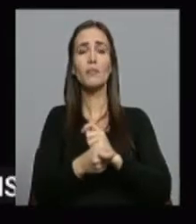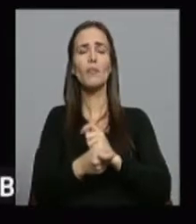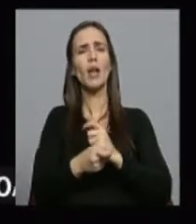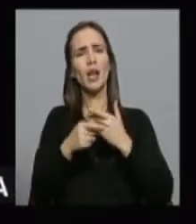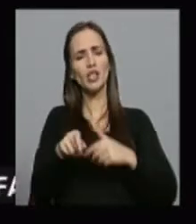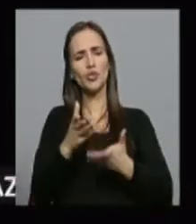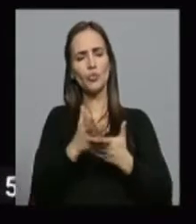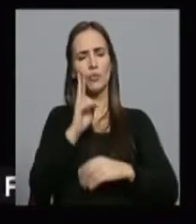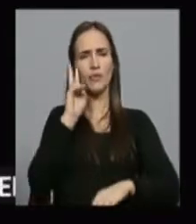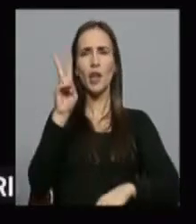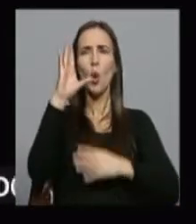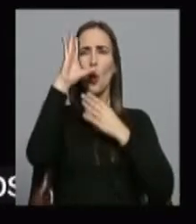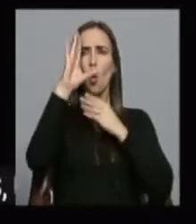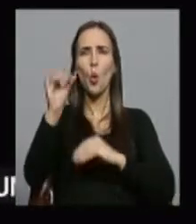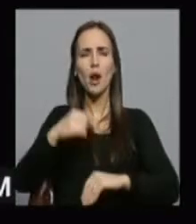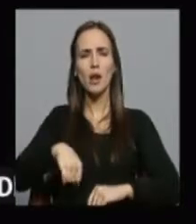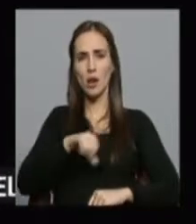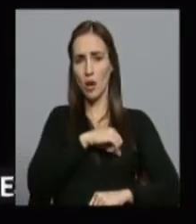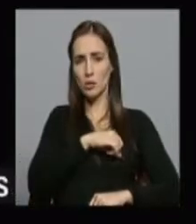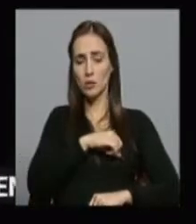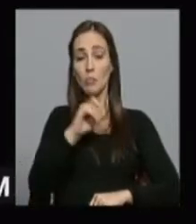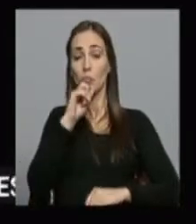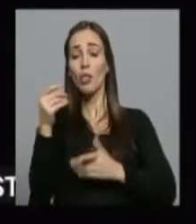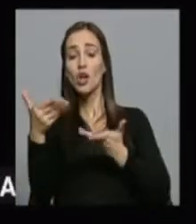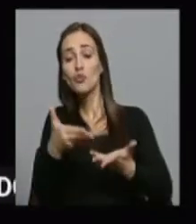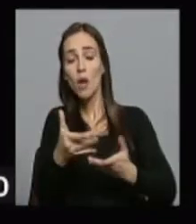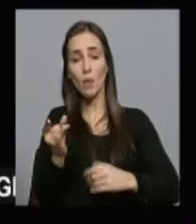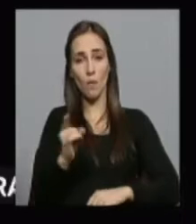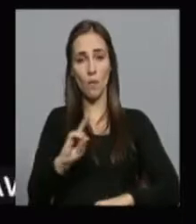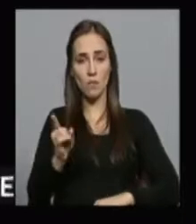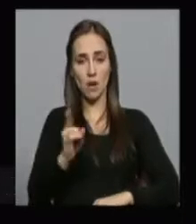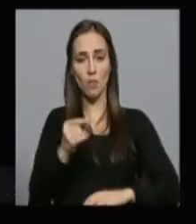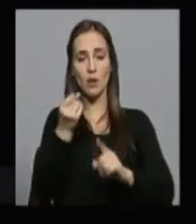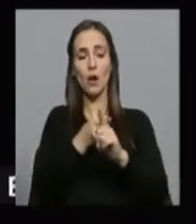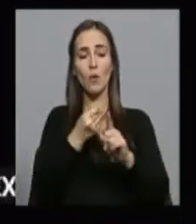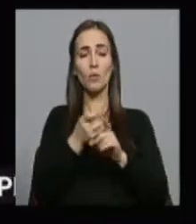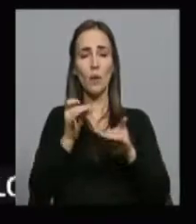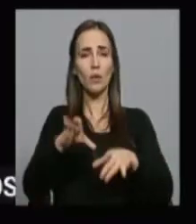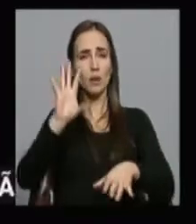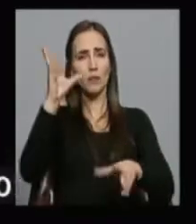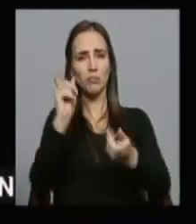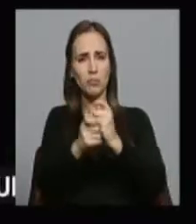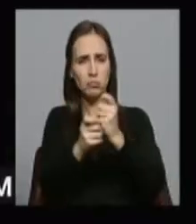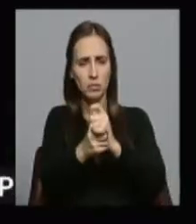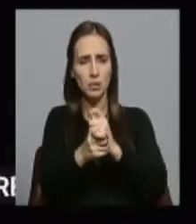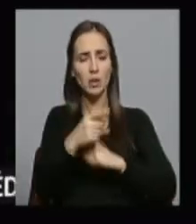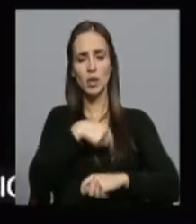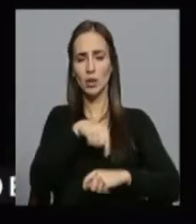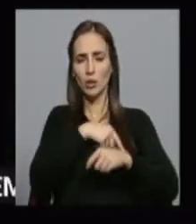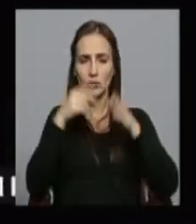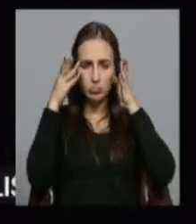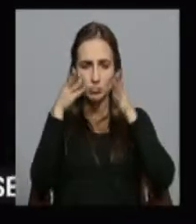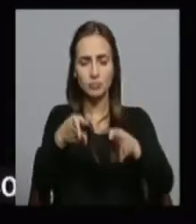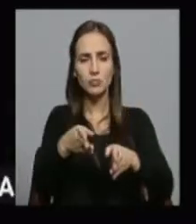para a Lua e ver o que é que a Lua pode também ajudar ou não neste combate às alterações climáticas. E vamos centrar no Oceano